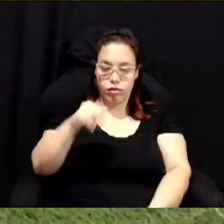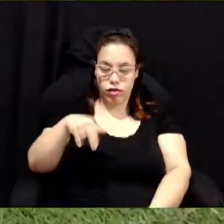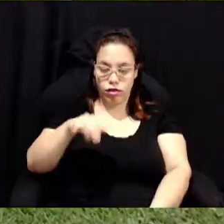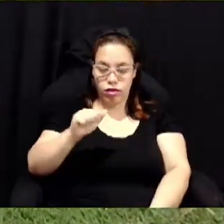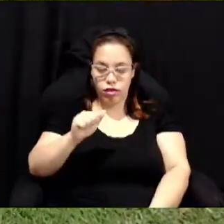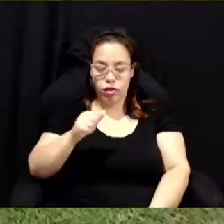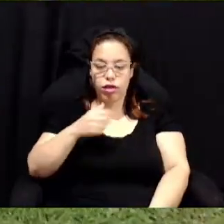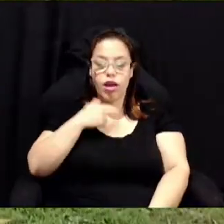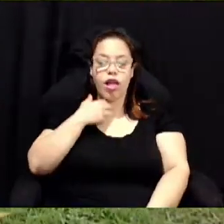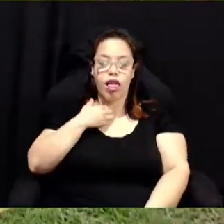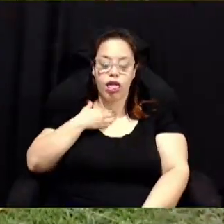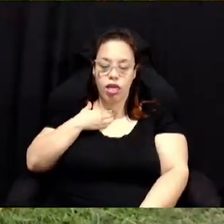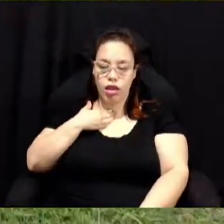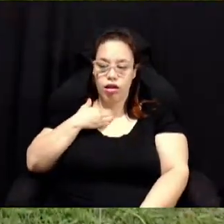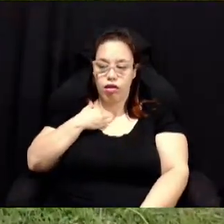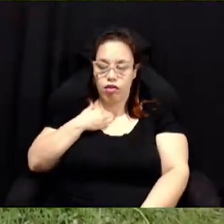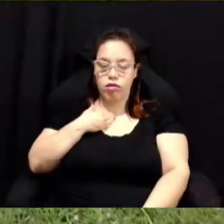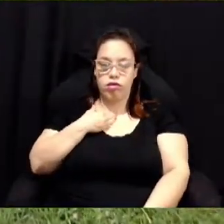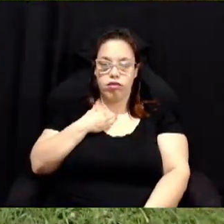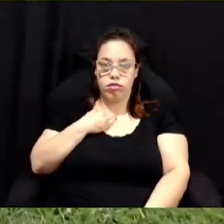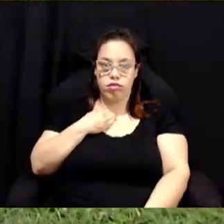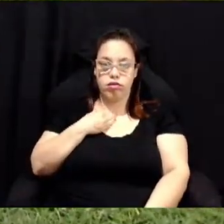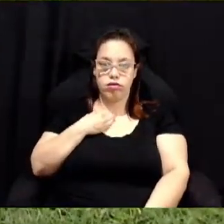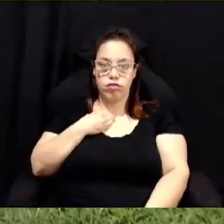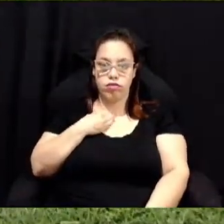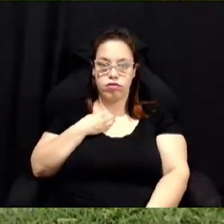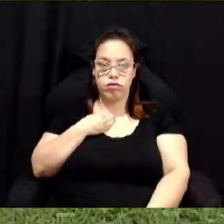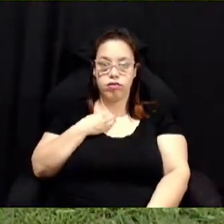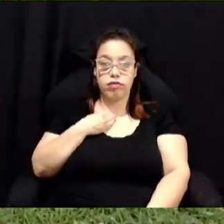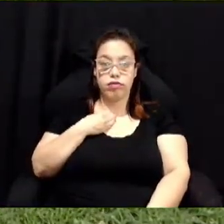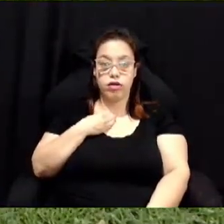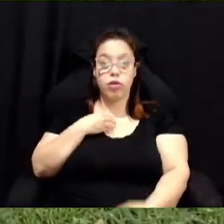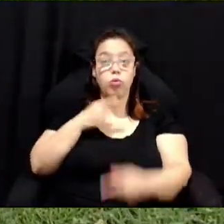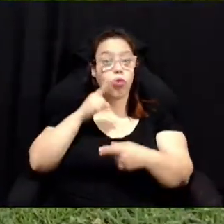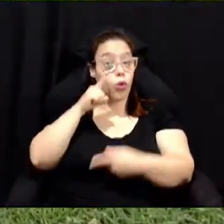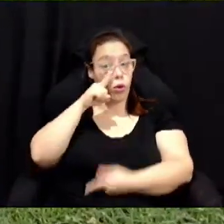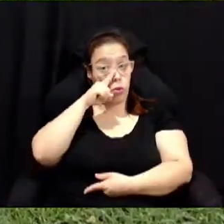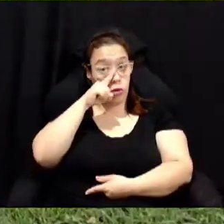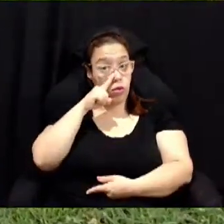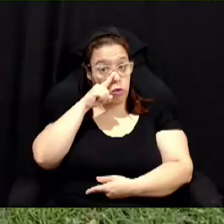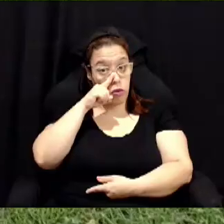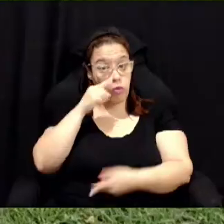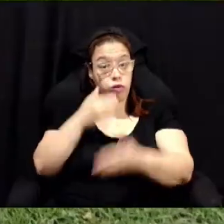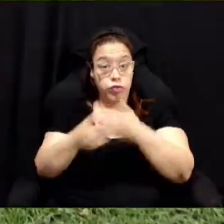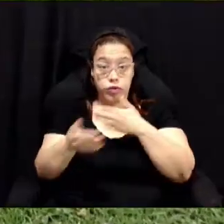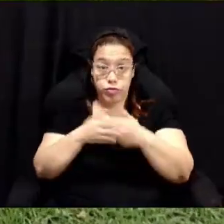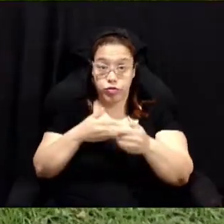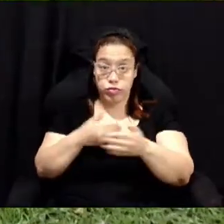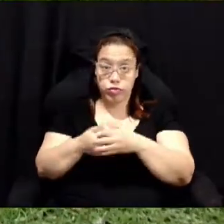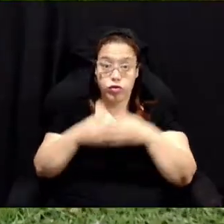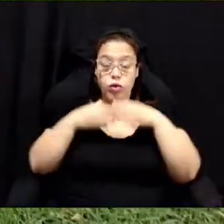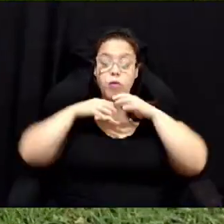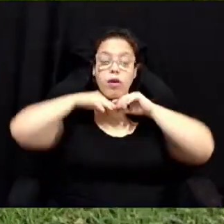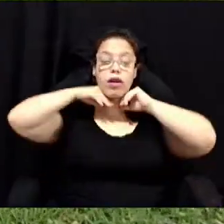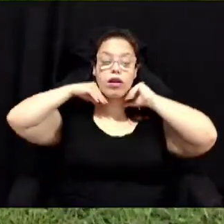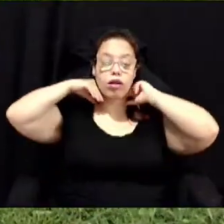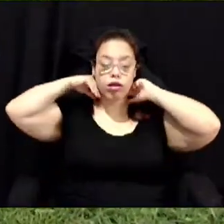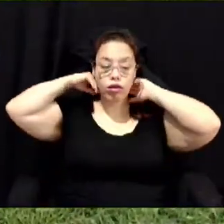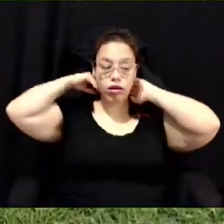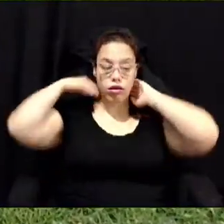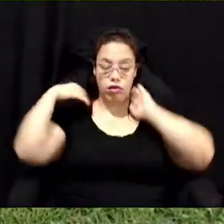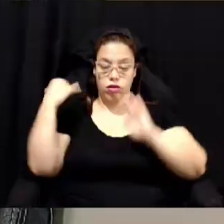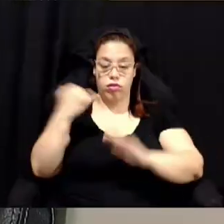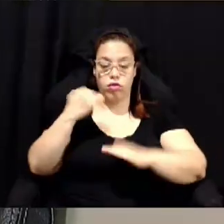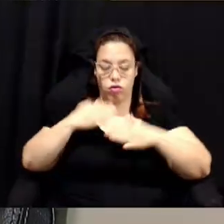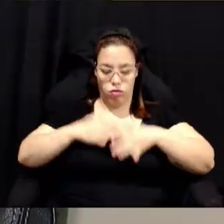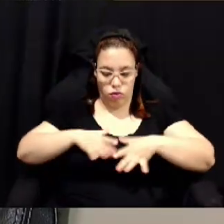traqueia. Aqui tem carótida, tem vaso, então é muito perigoso fazer qualquer exercício com uma guia de pescoço, né? Então, a importância do peitoral seria